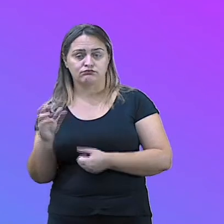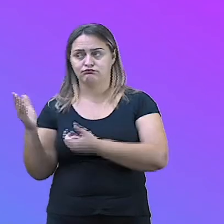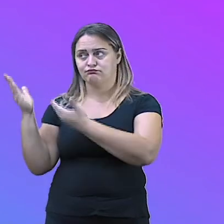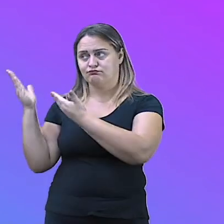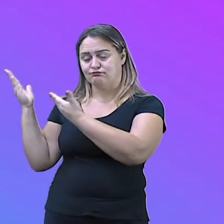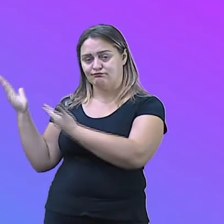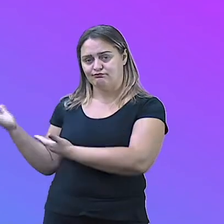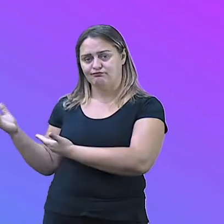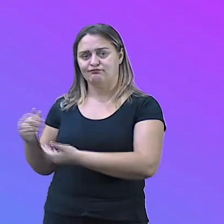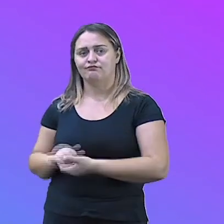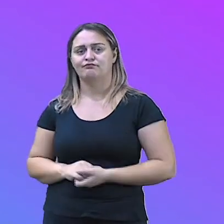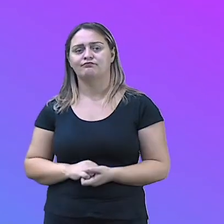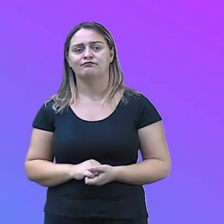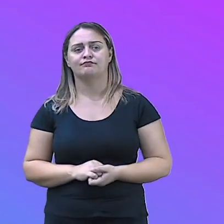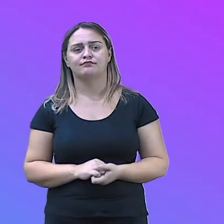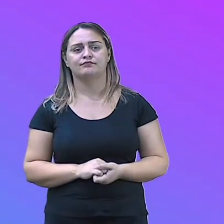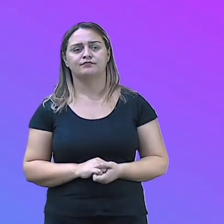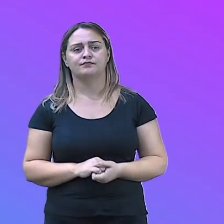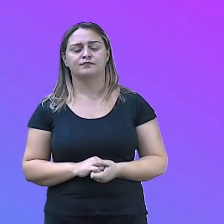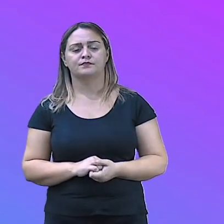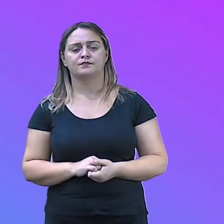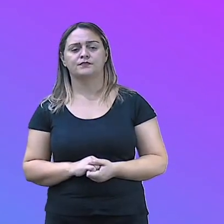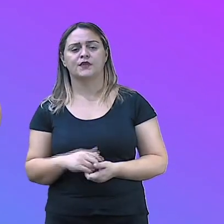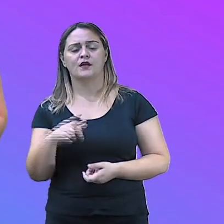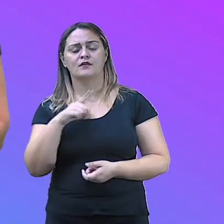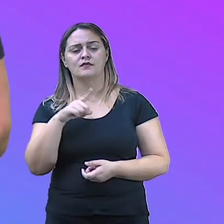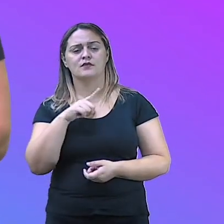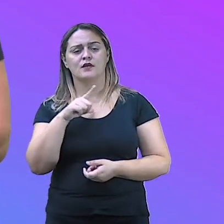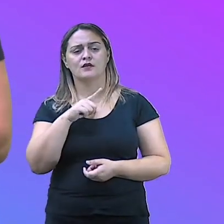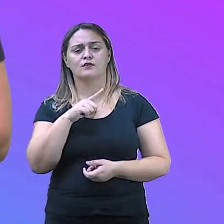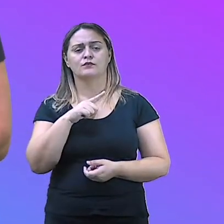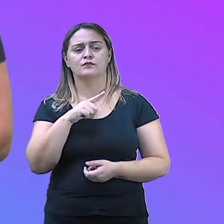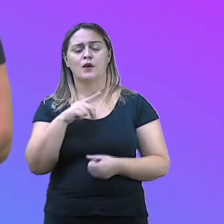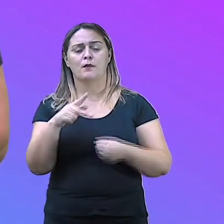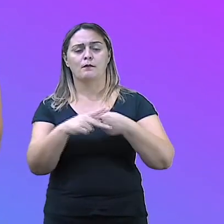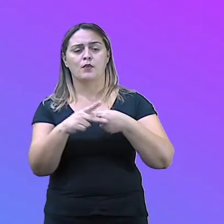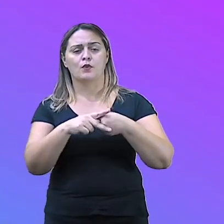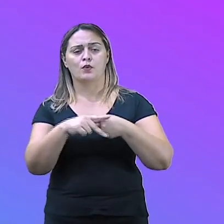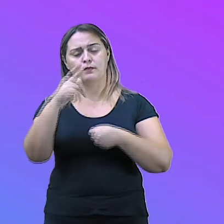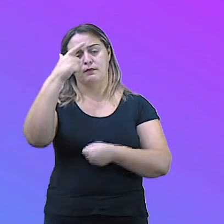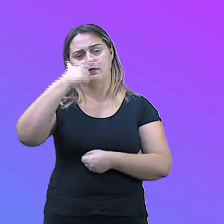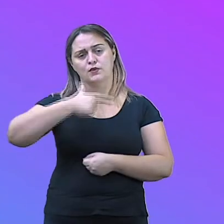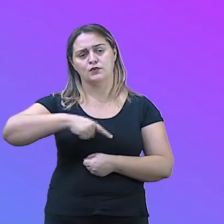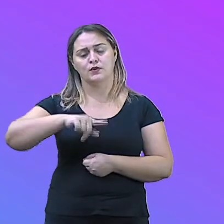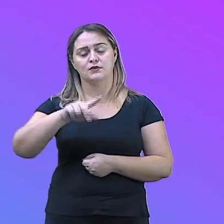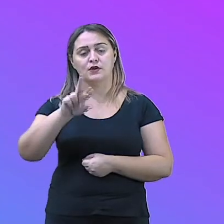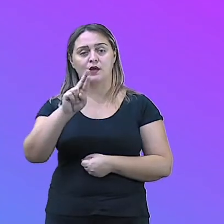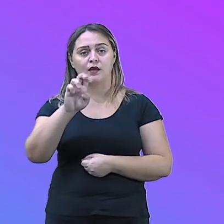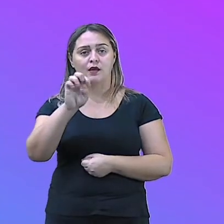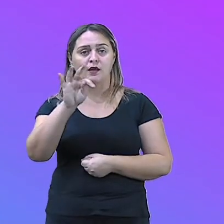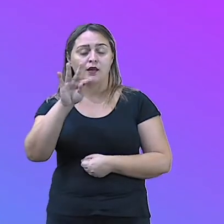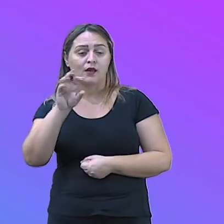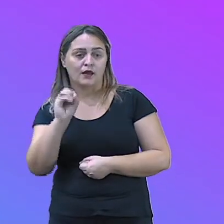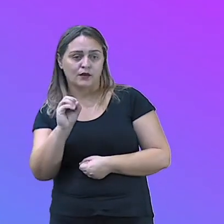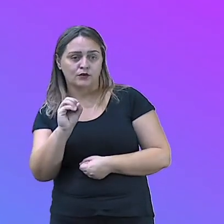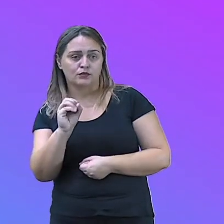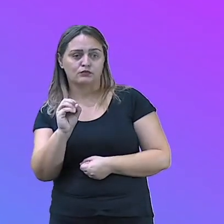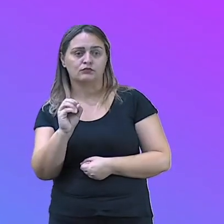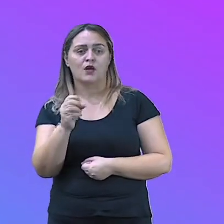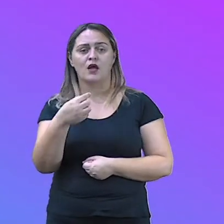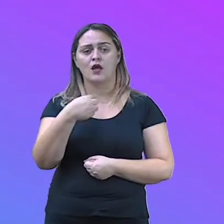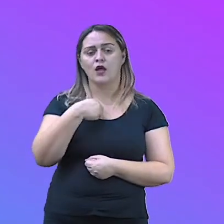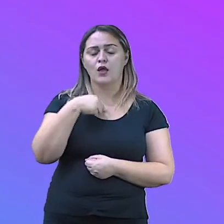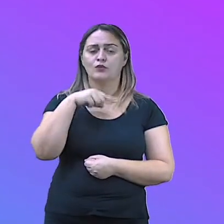vamos observar juntos? Pronomes pessoais do caso reto, temos aqui isso. Eu,